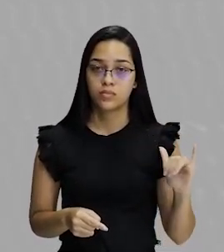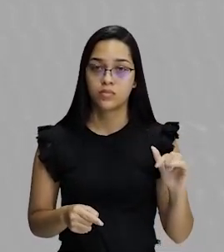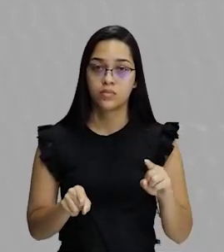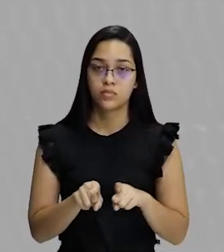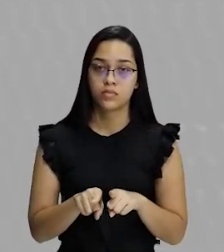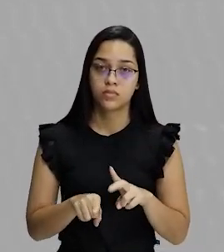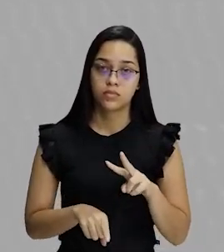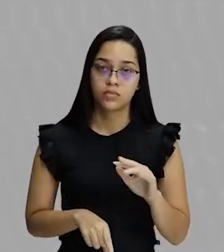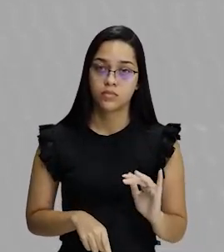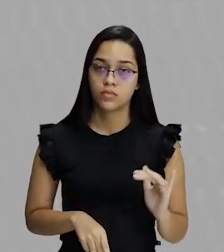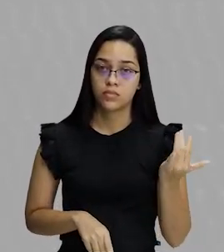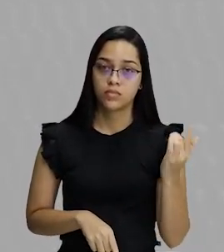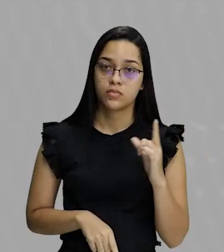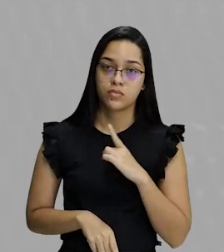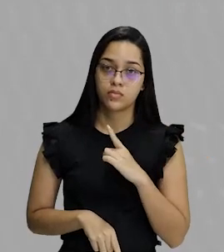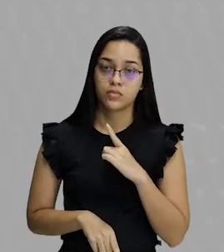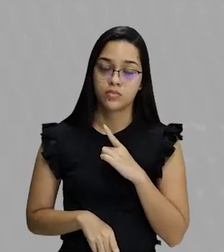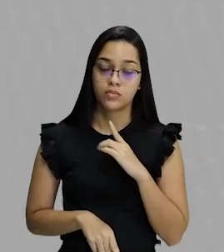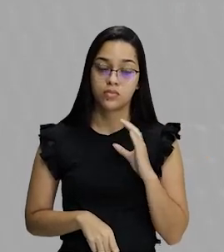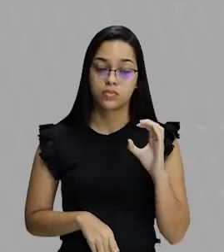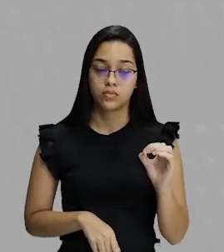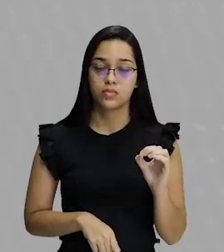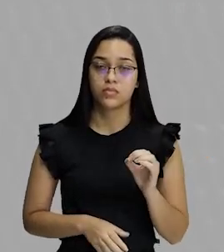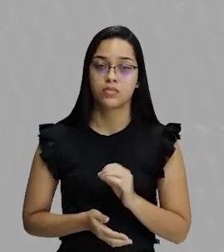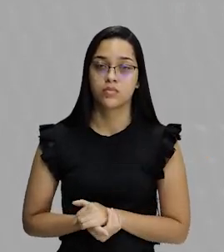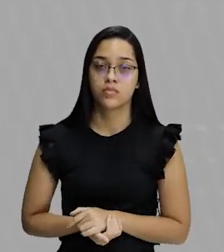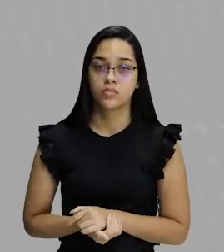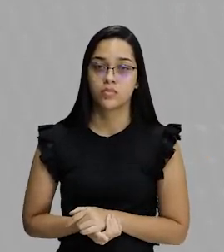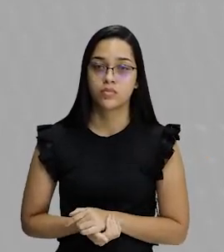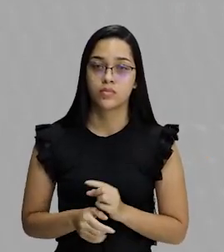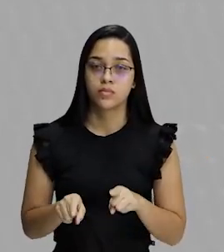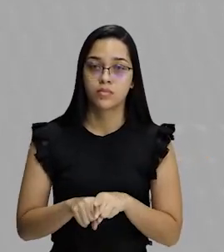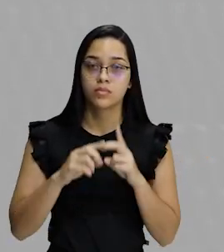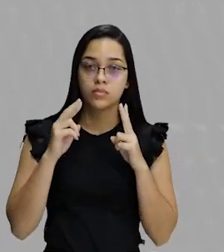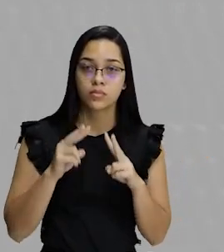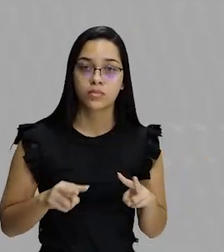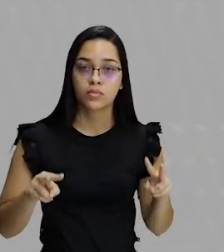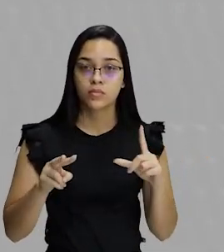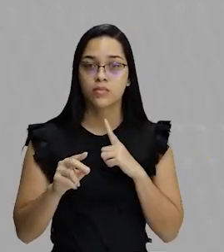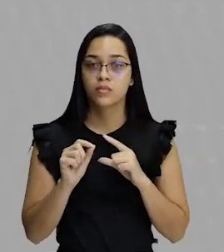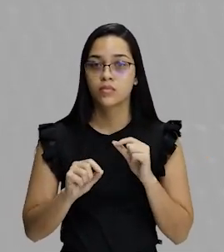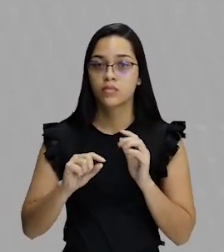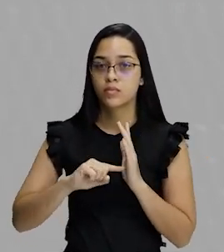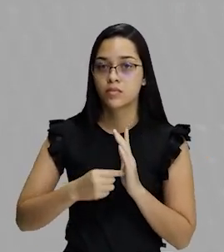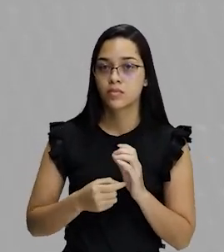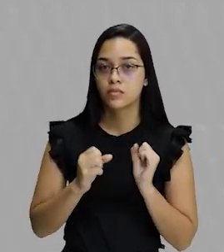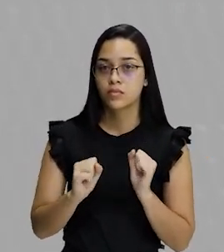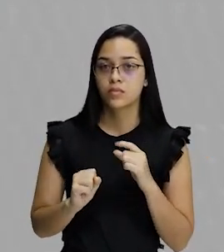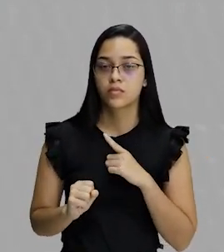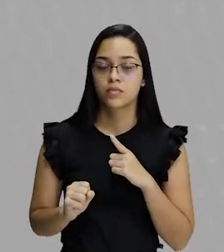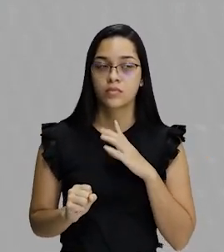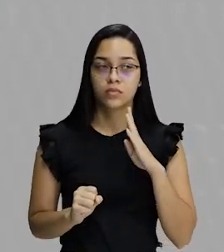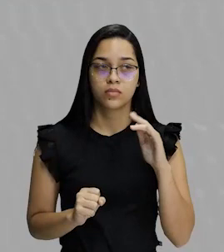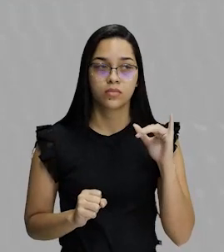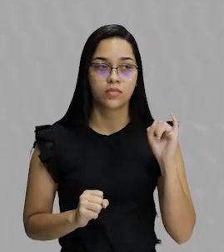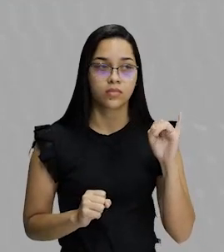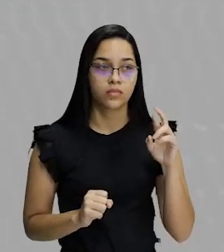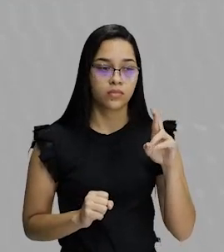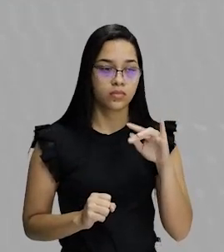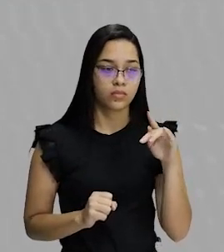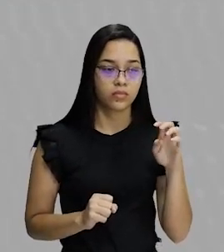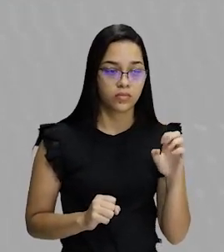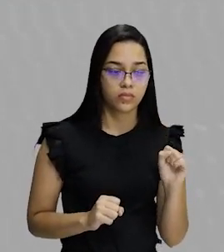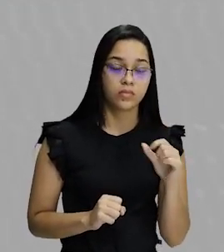vai acontecer quando os termos for zero. Tá? Vimos também aqui que esse ponto ele pode estar nas bissetrizes